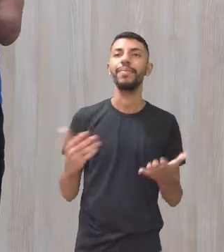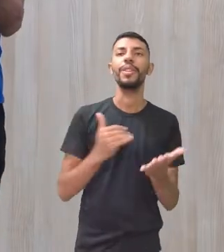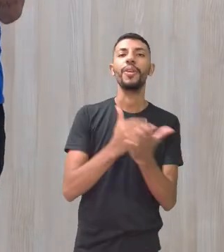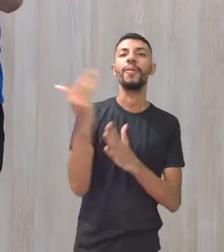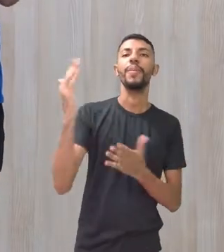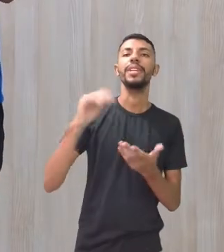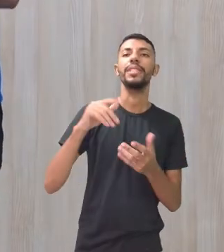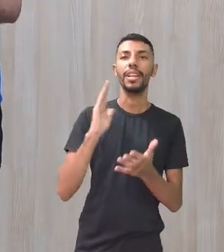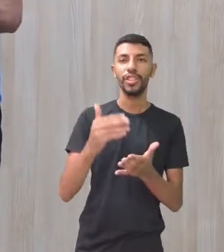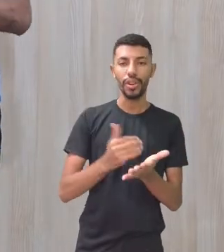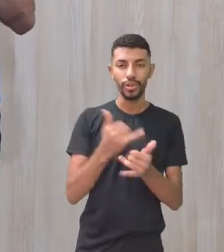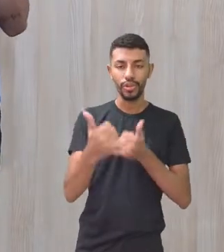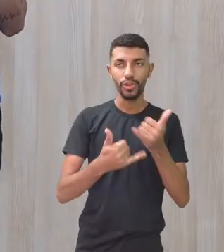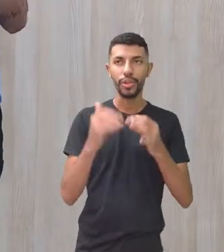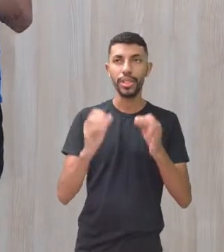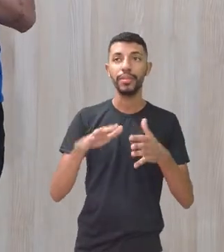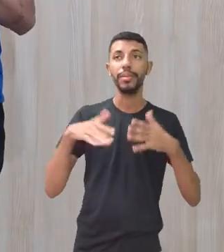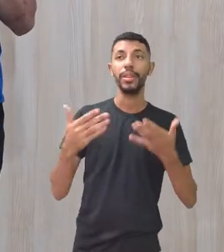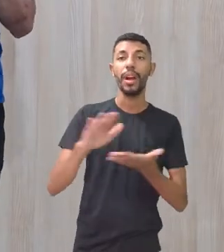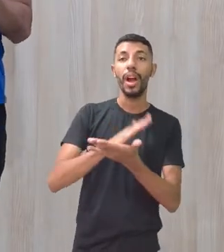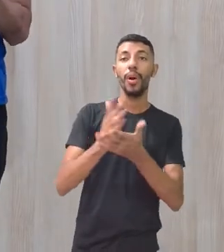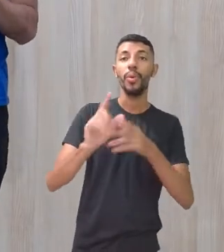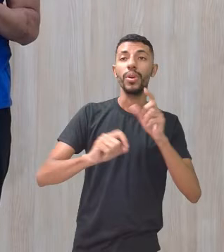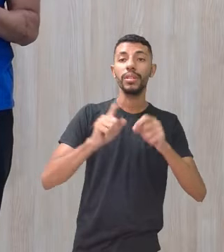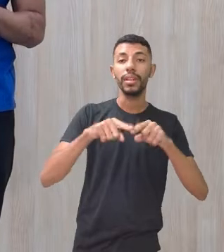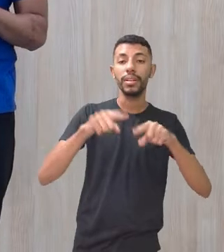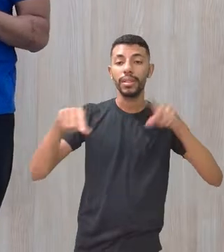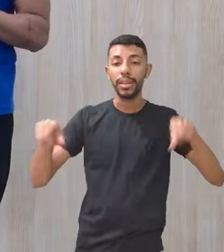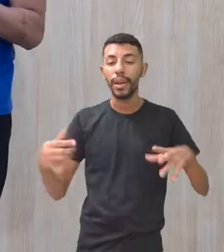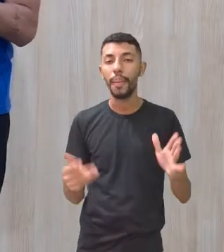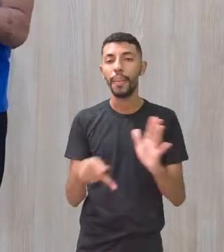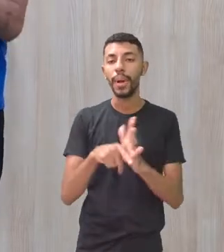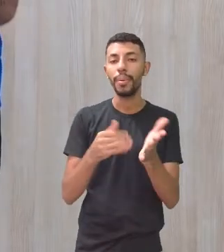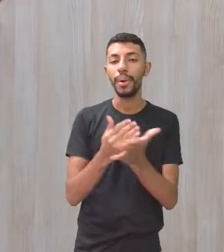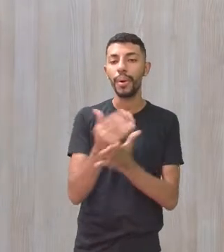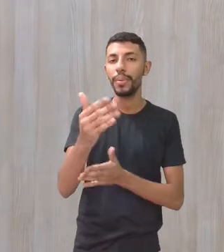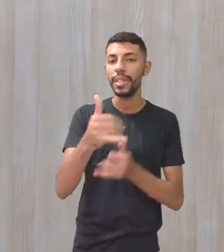algumas variações que a gente tem para poder iniciar o jogo,